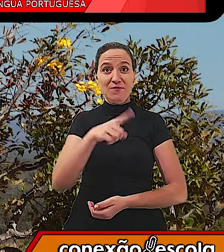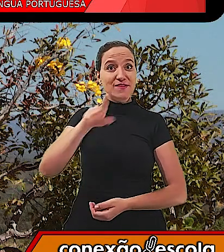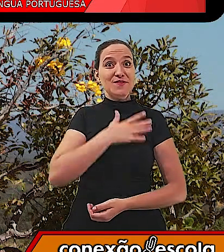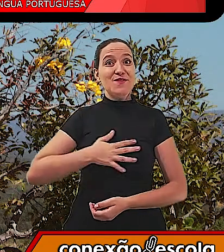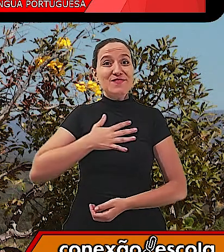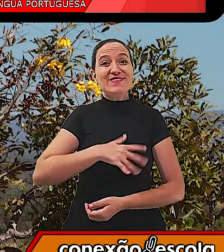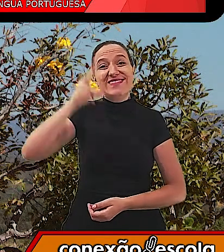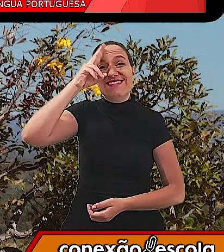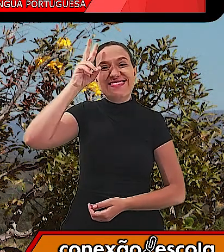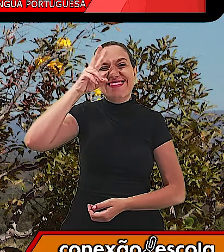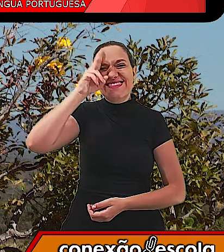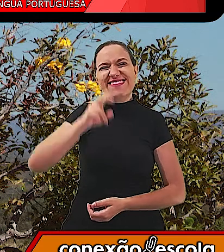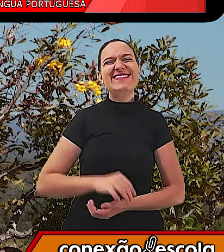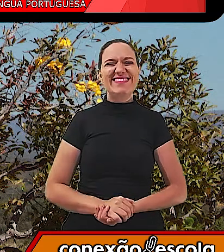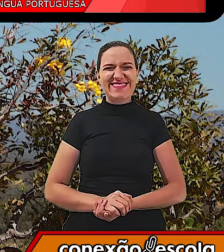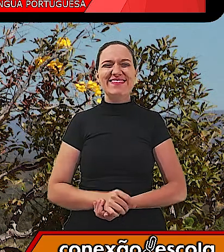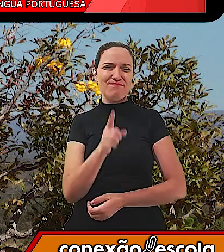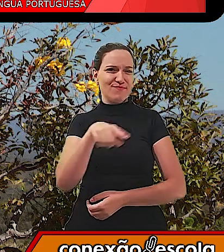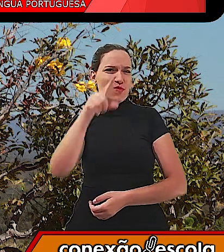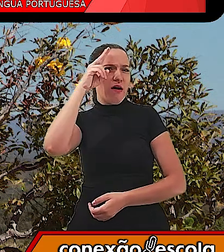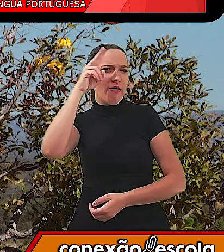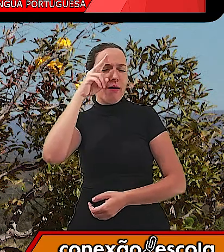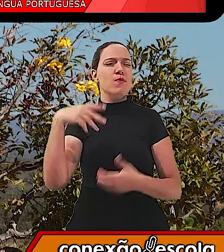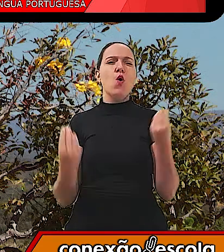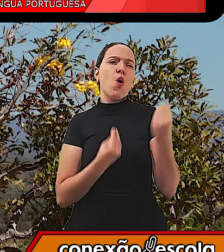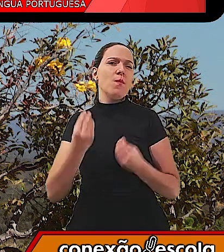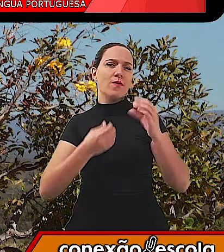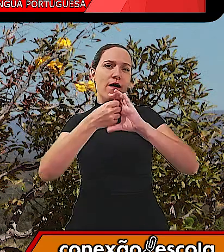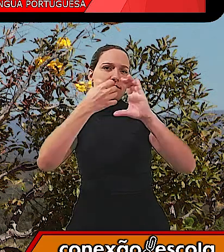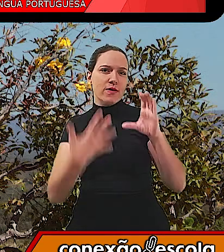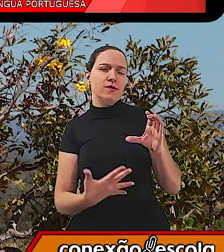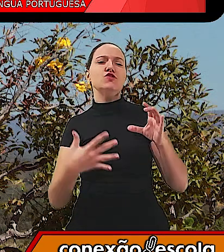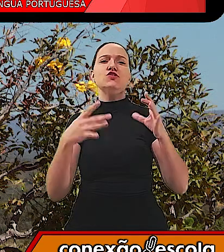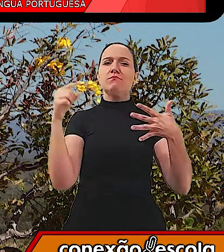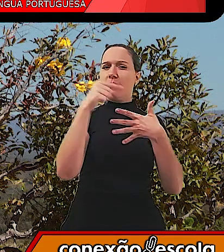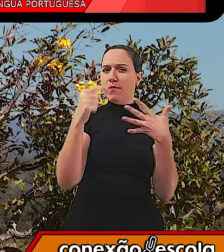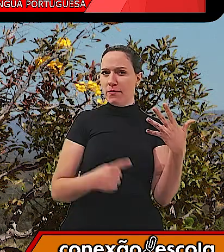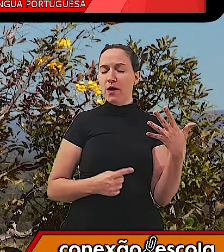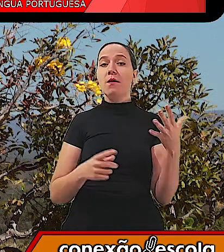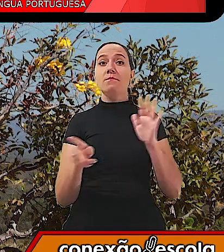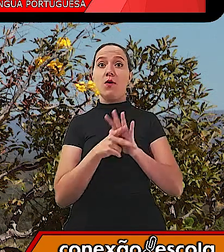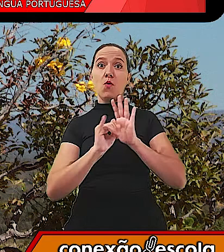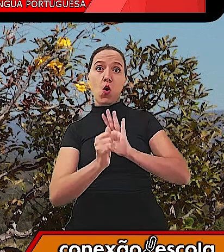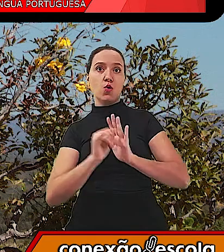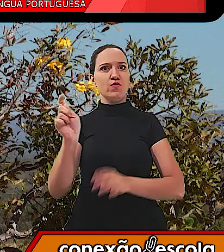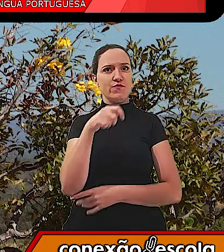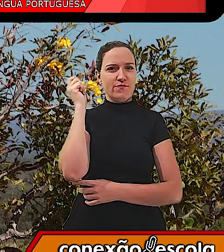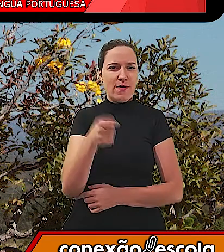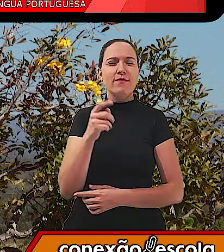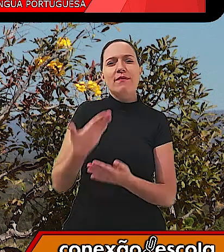Gostaram da história? Vocês se lembram das características dos contos de fadas da última aula de